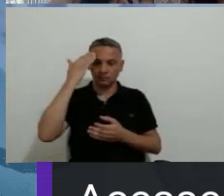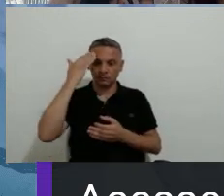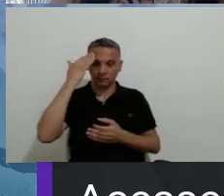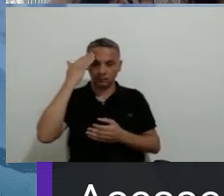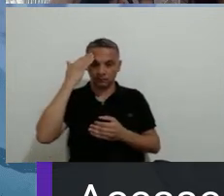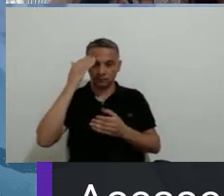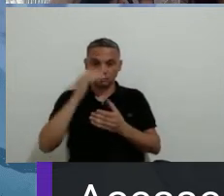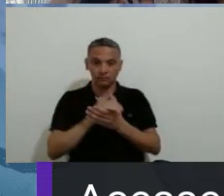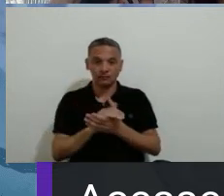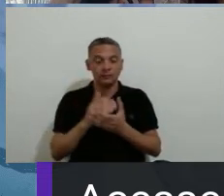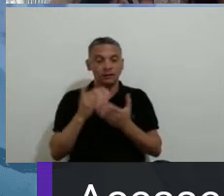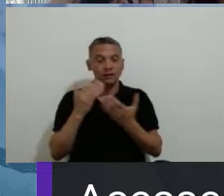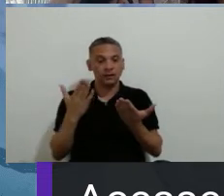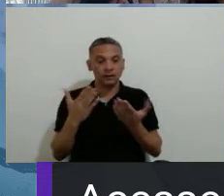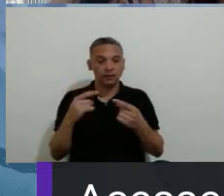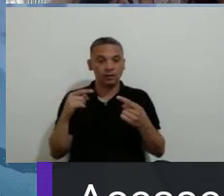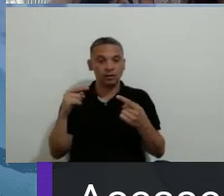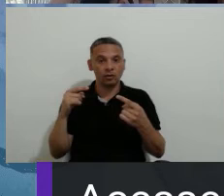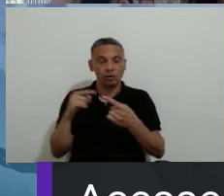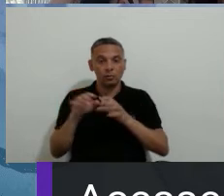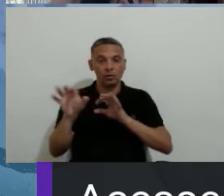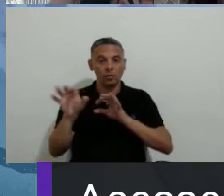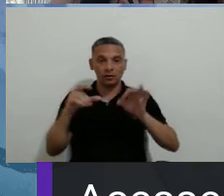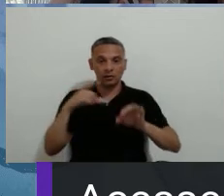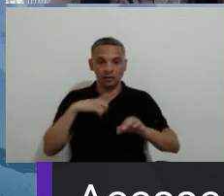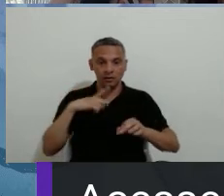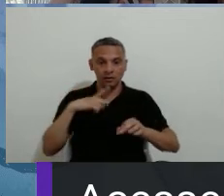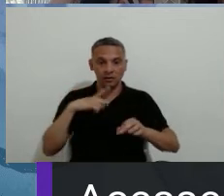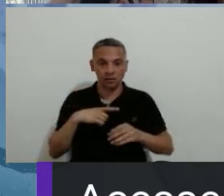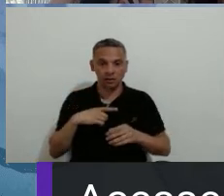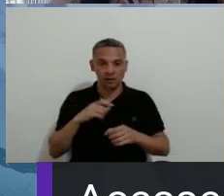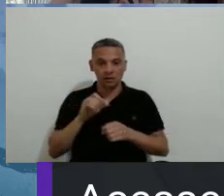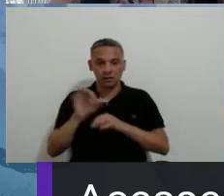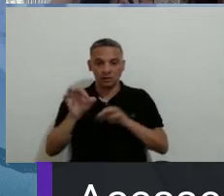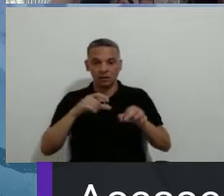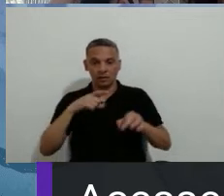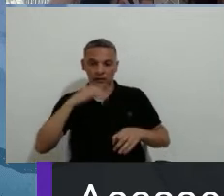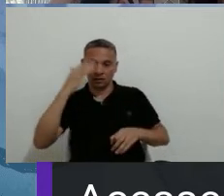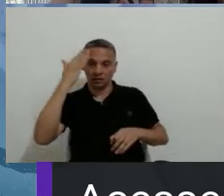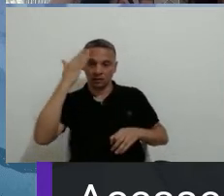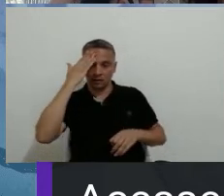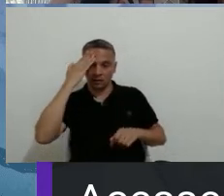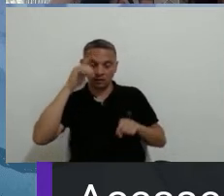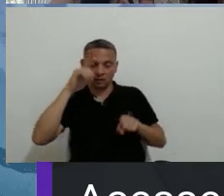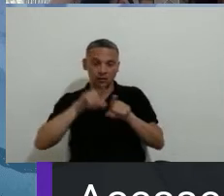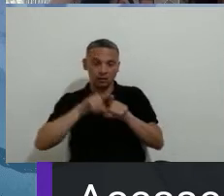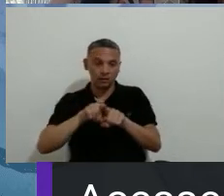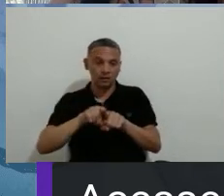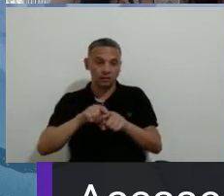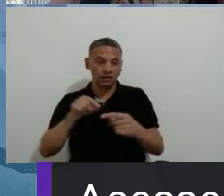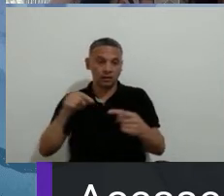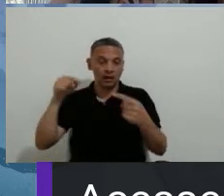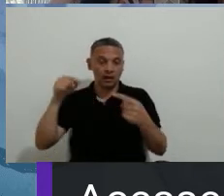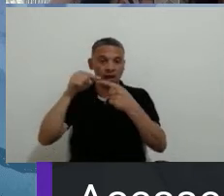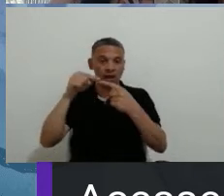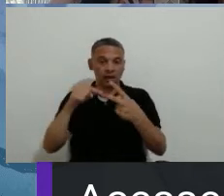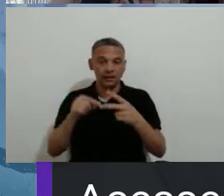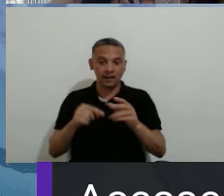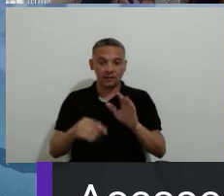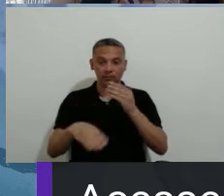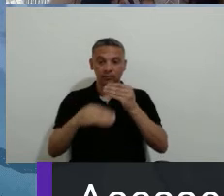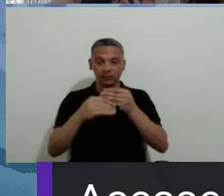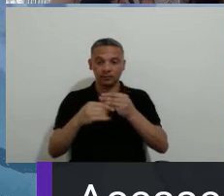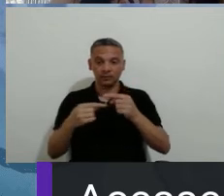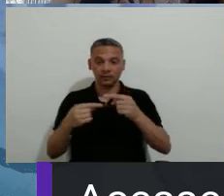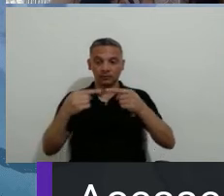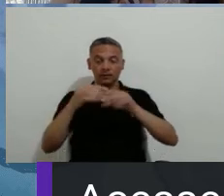um pequeno formulário com nome, e-mail, a localidade do plano e um anexo para anexar o plano para